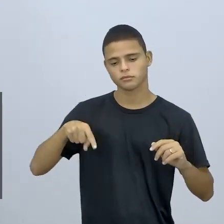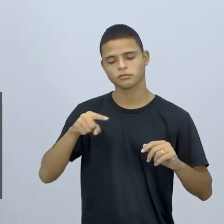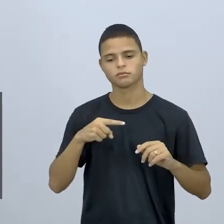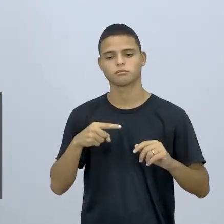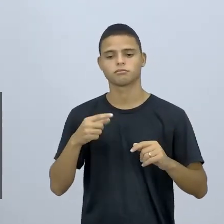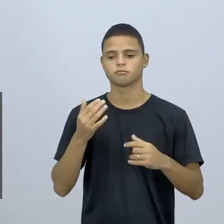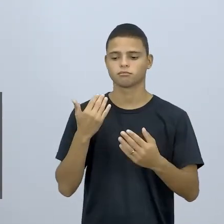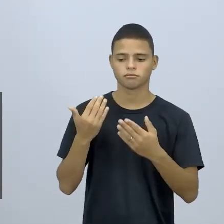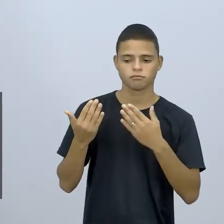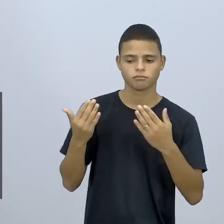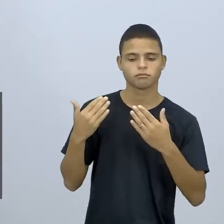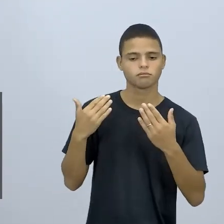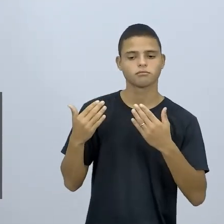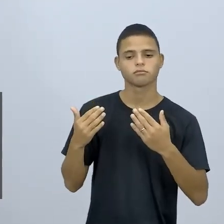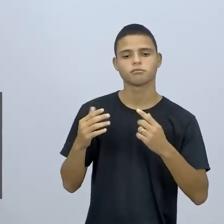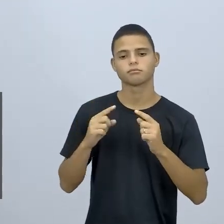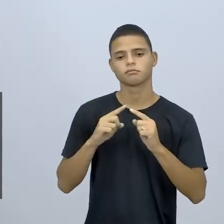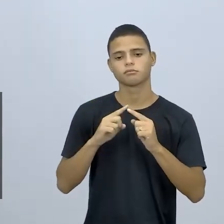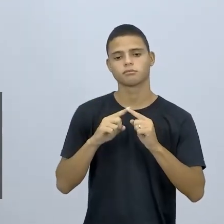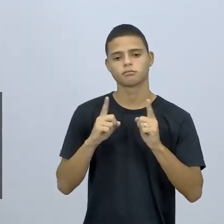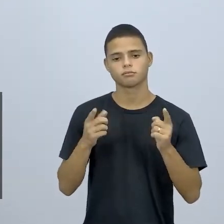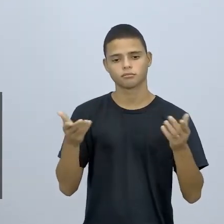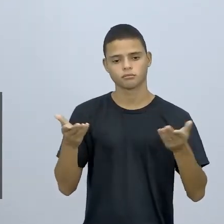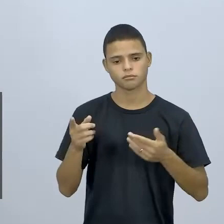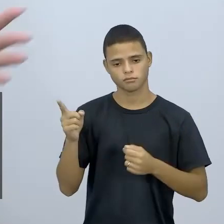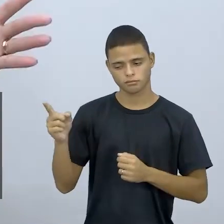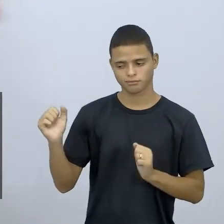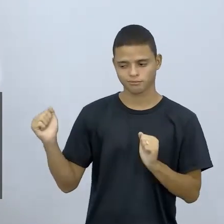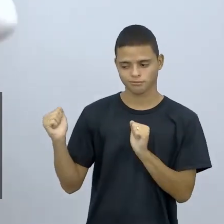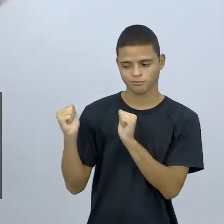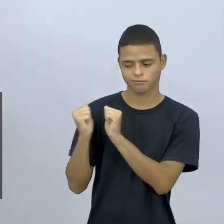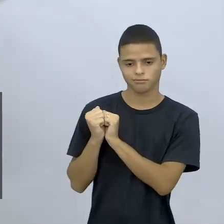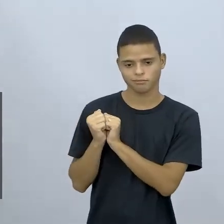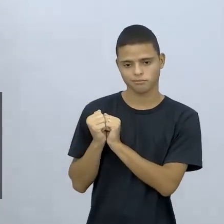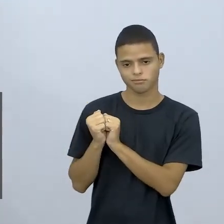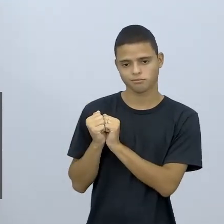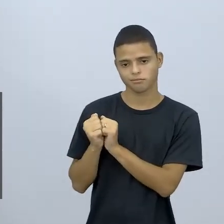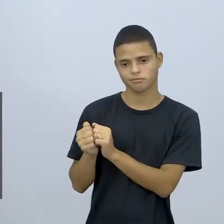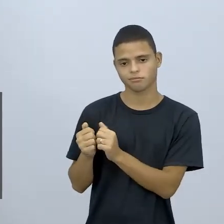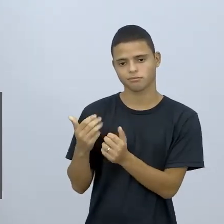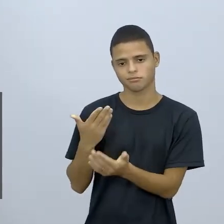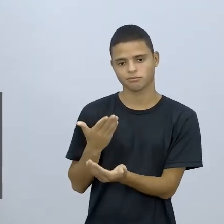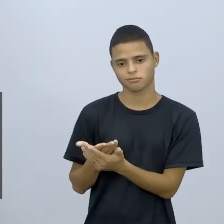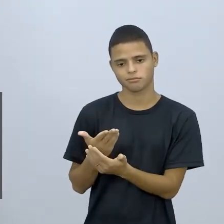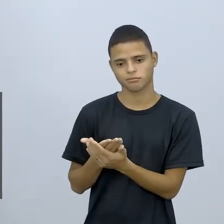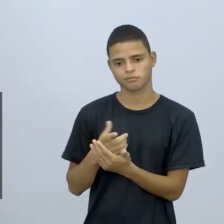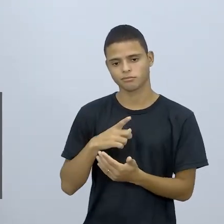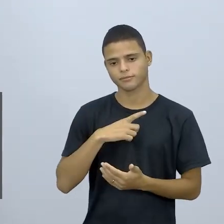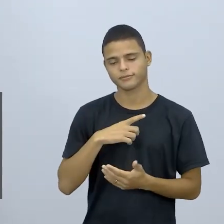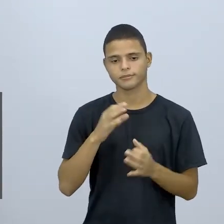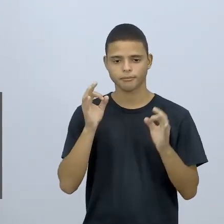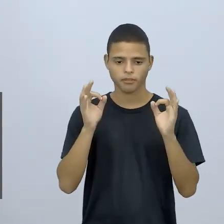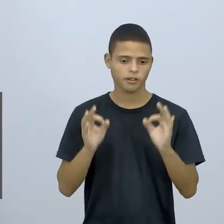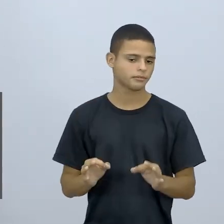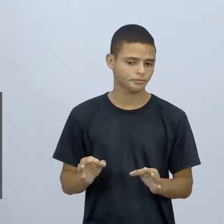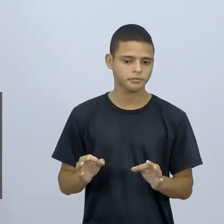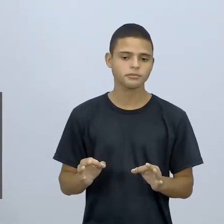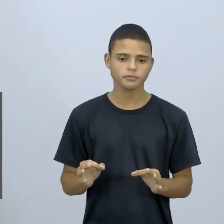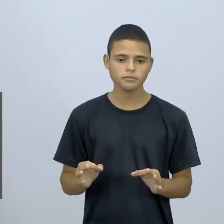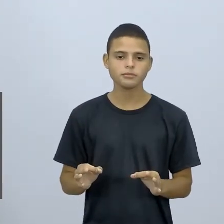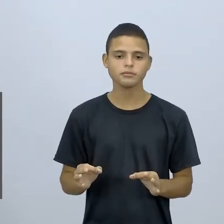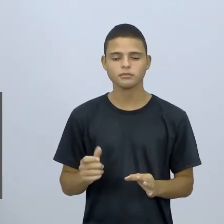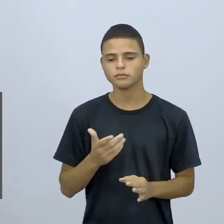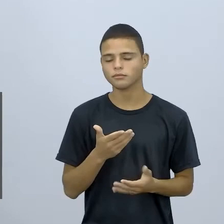fala, mas hoje você aqui abrilhantando a aula, como eu disse, eu tenho certeza que eles vão passar